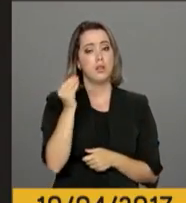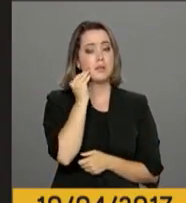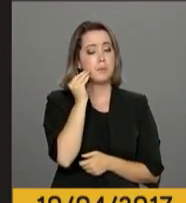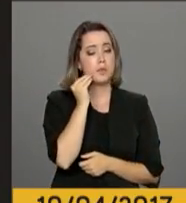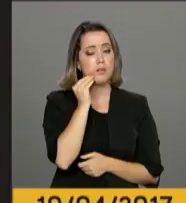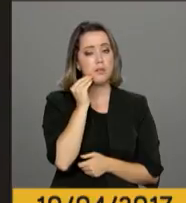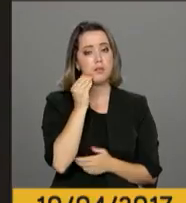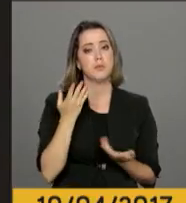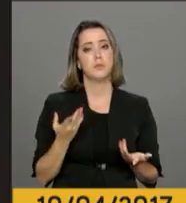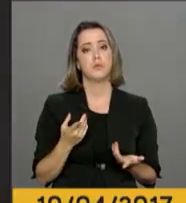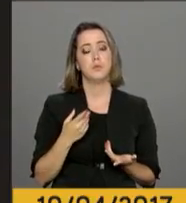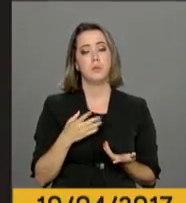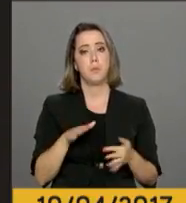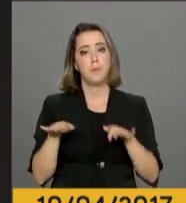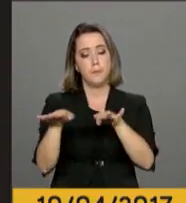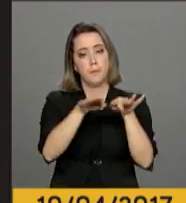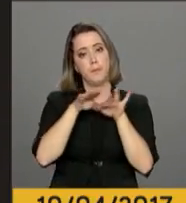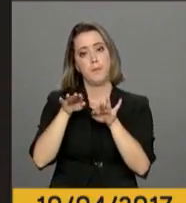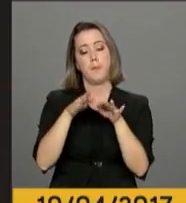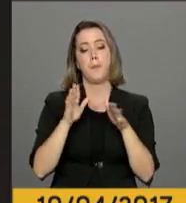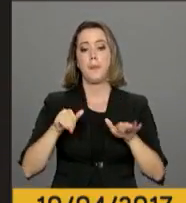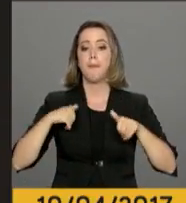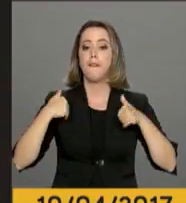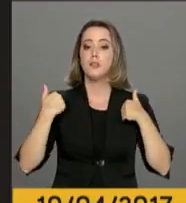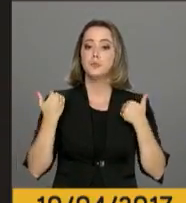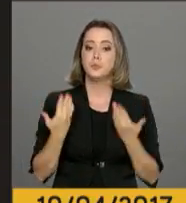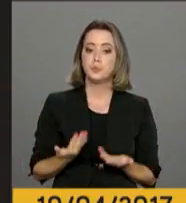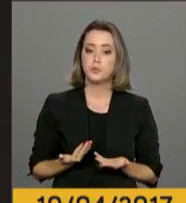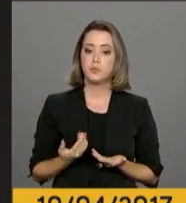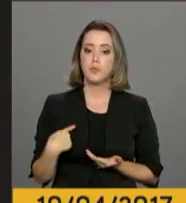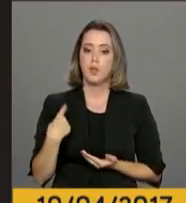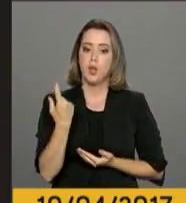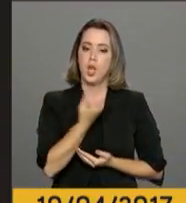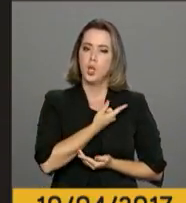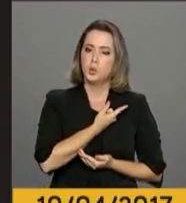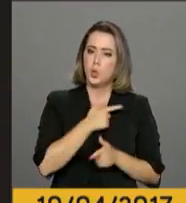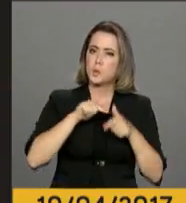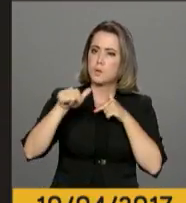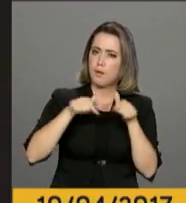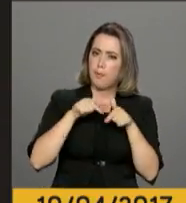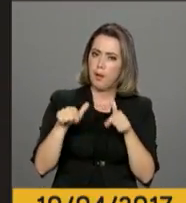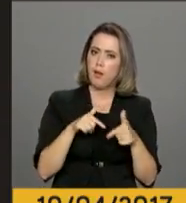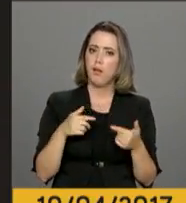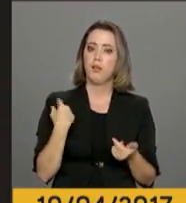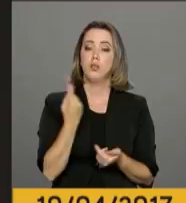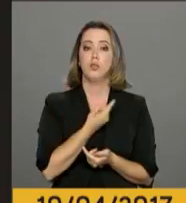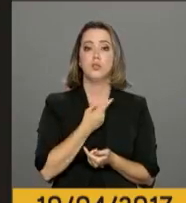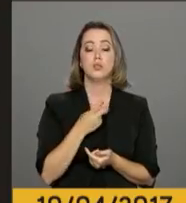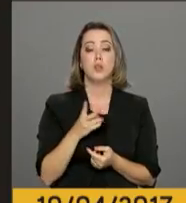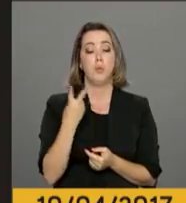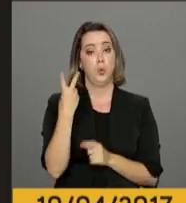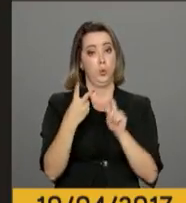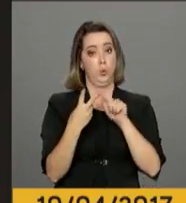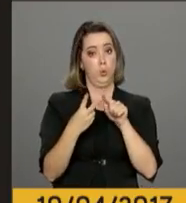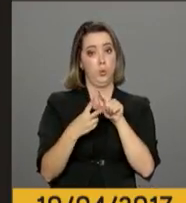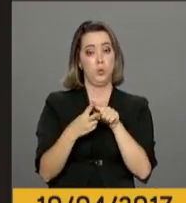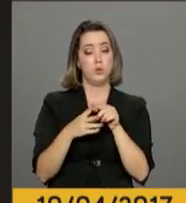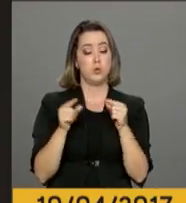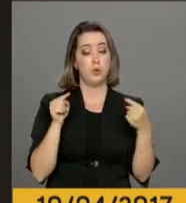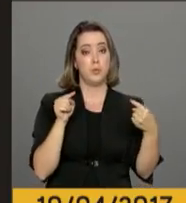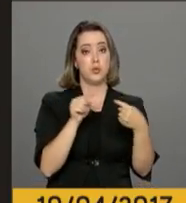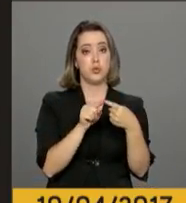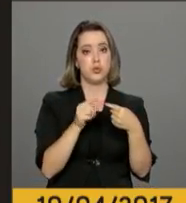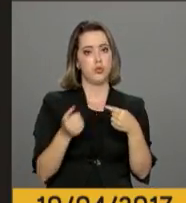experiência democrática. E nossa parte, né, nós temos um duplo objetivo: adaptar